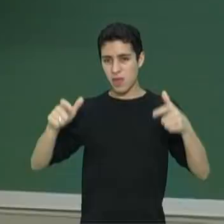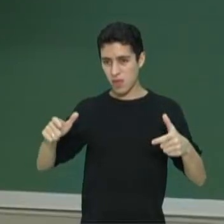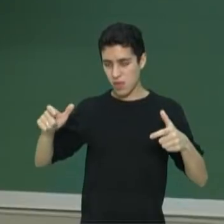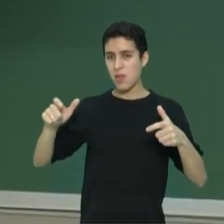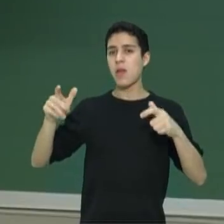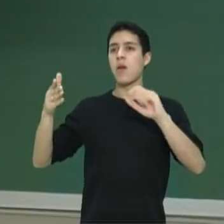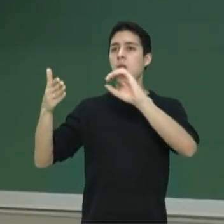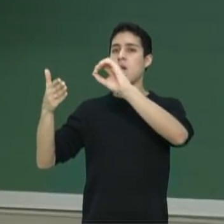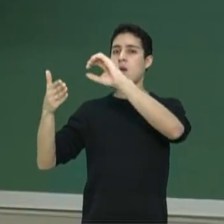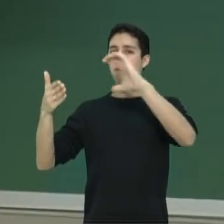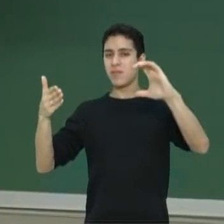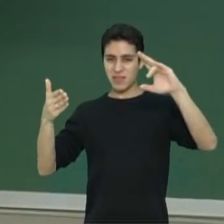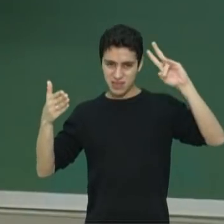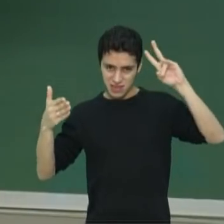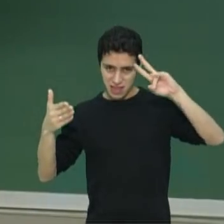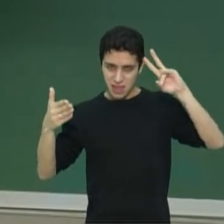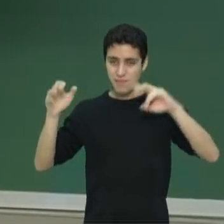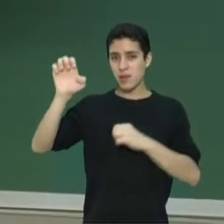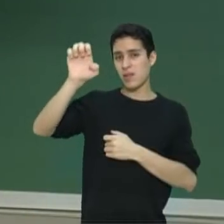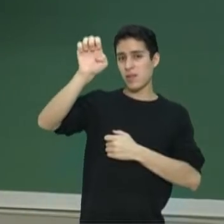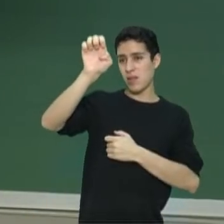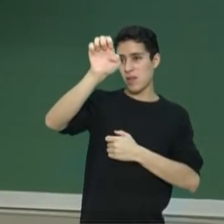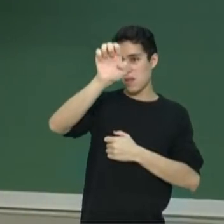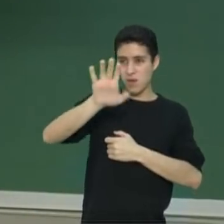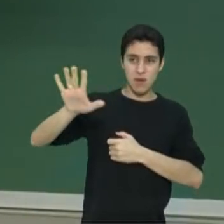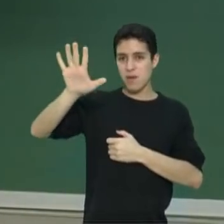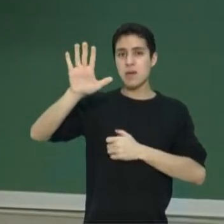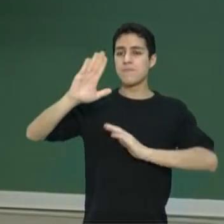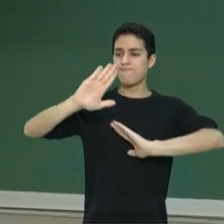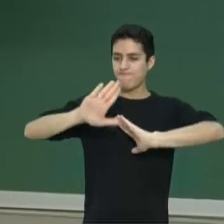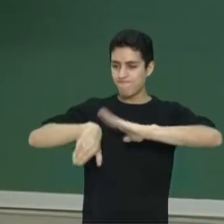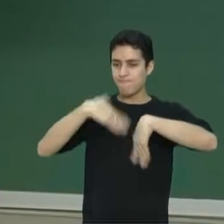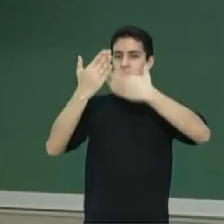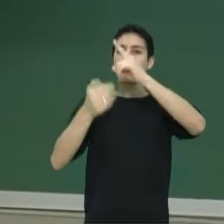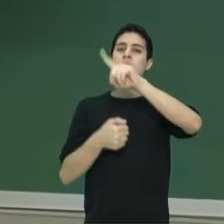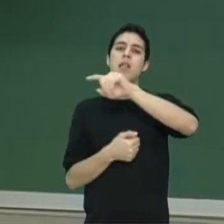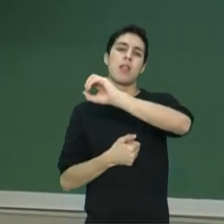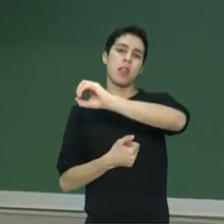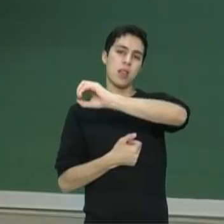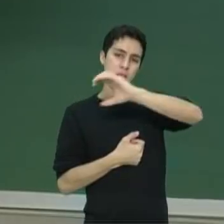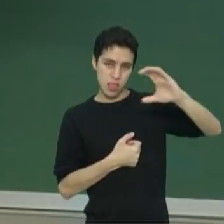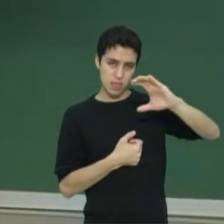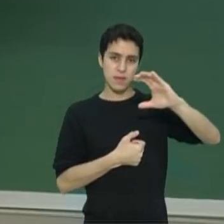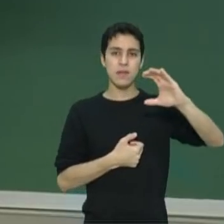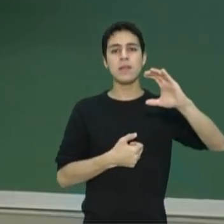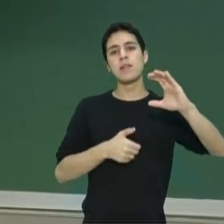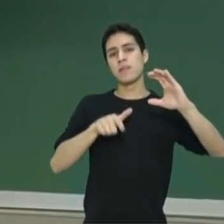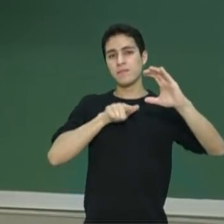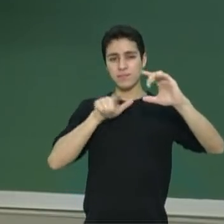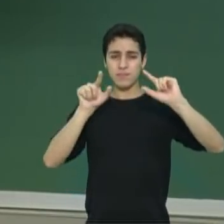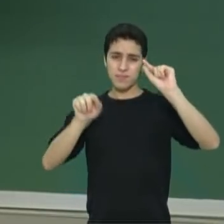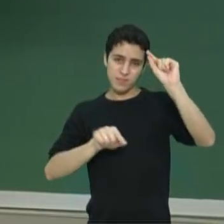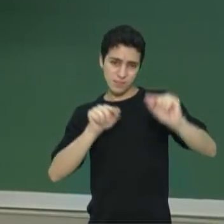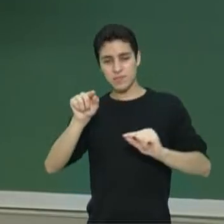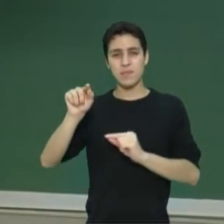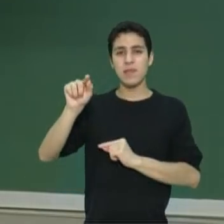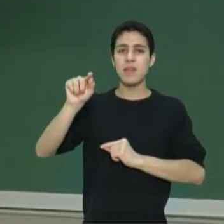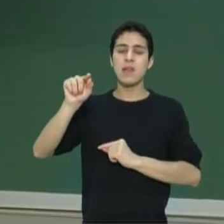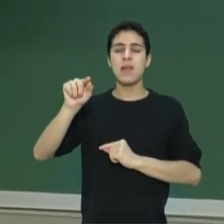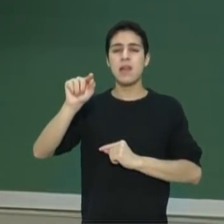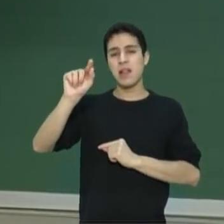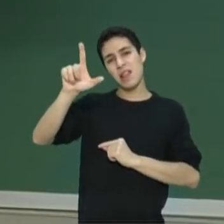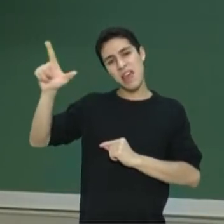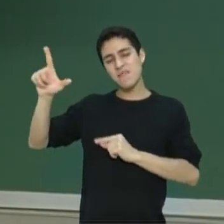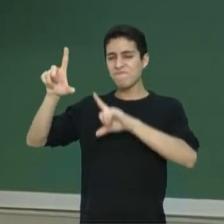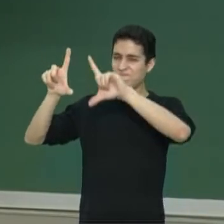do continente. Lembra quando a gente viu a Europa, tem a parte desenvolvida, que é a ocidental, né, a oeste, e o leste europeu, que é menos desenvolvido.